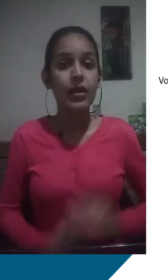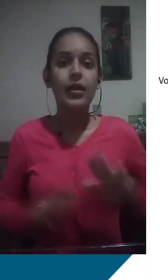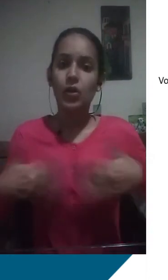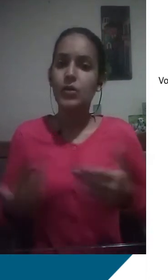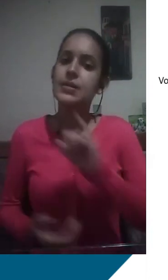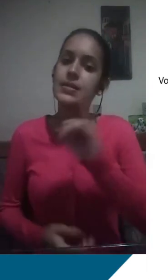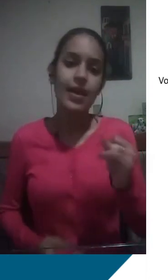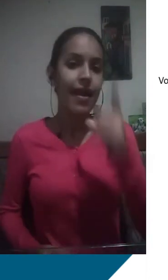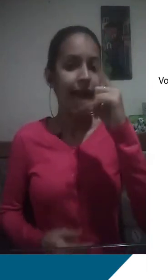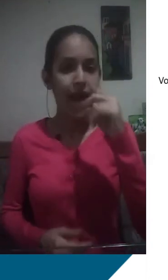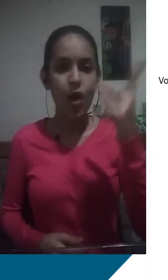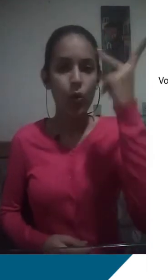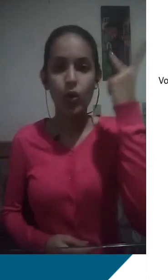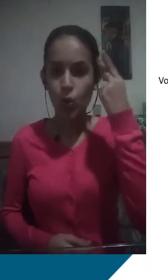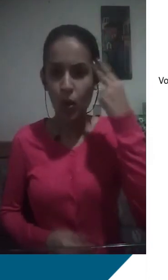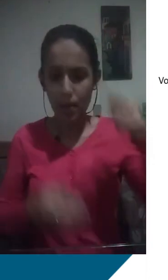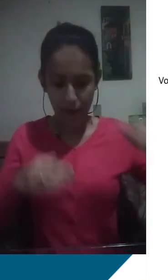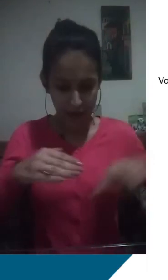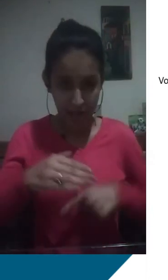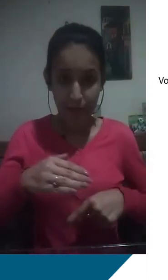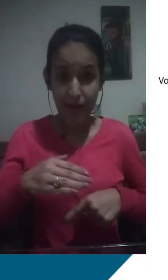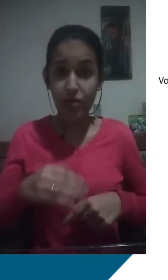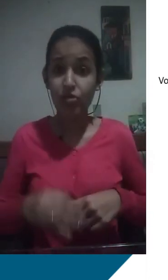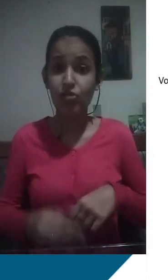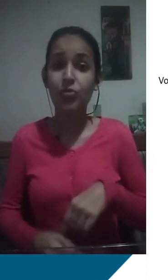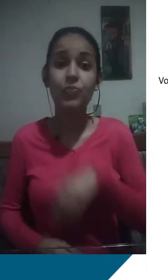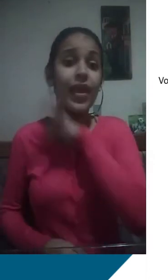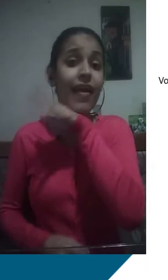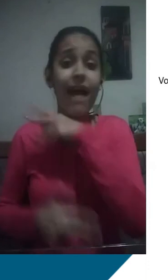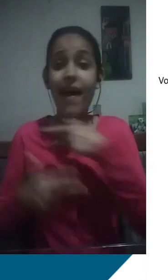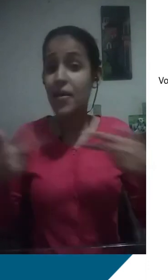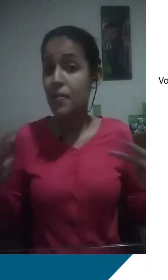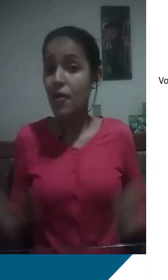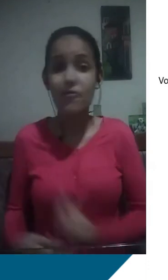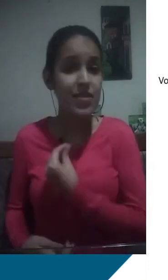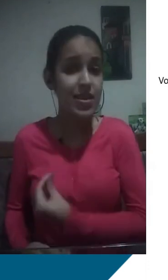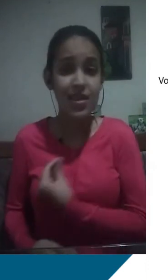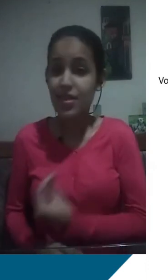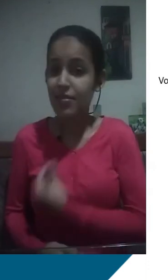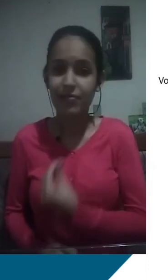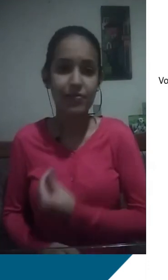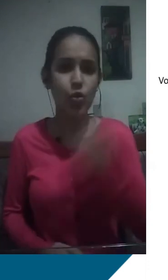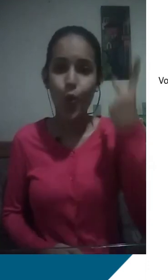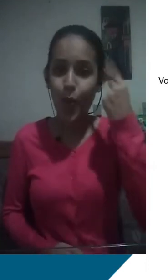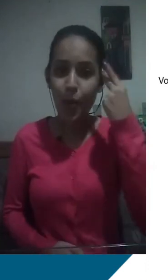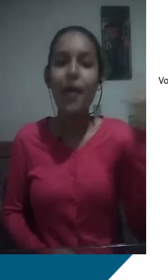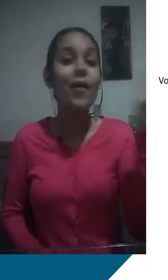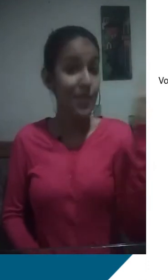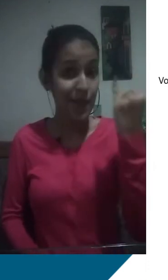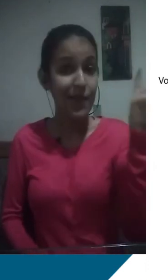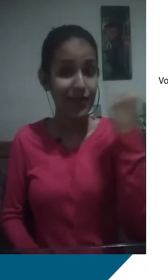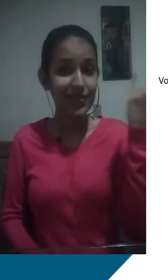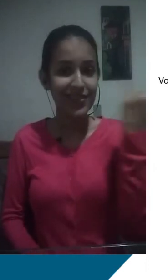leões marinhos, peixes, né? Até a vegetação. Tá? Então isso é muito importante para a sobrevivência desses